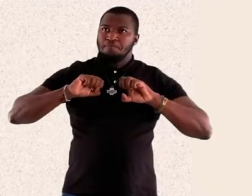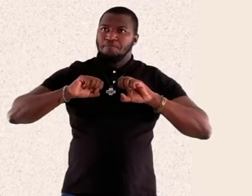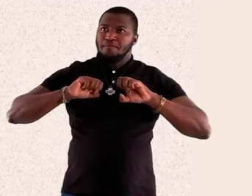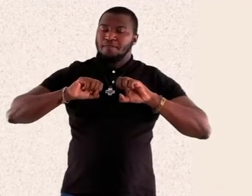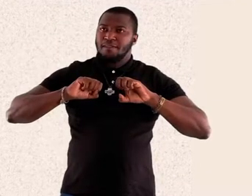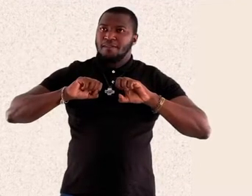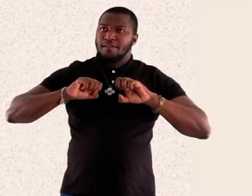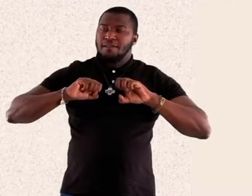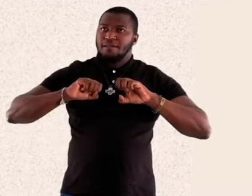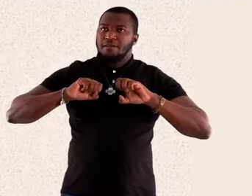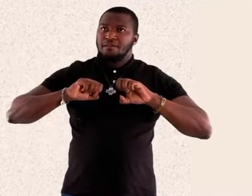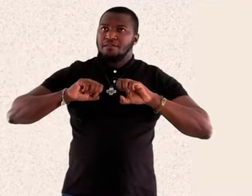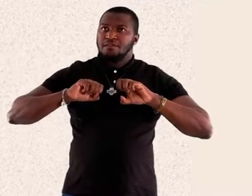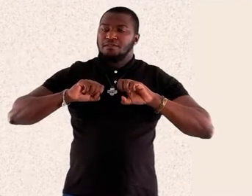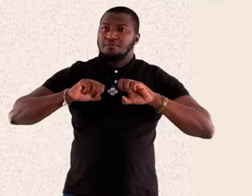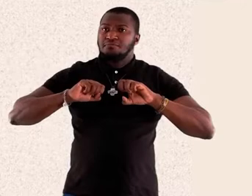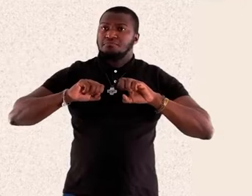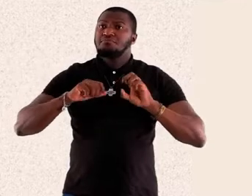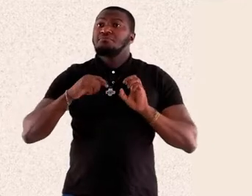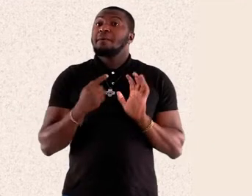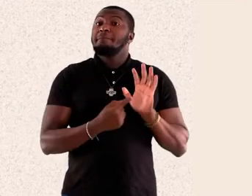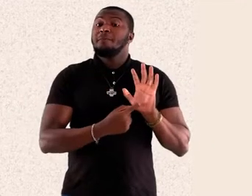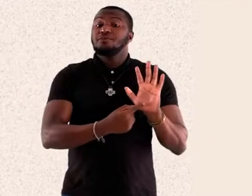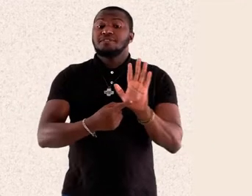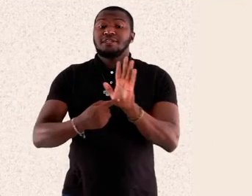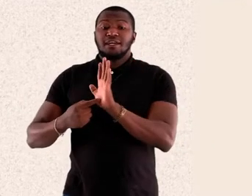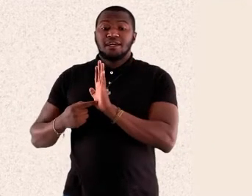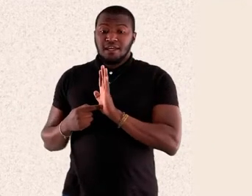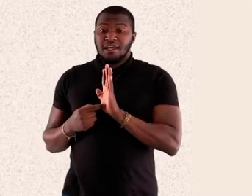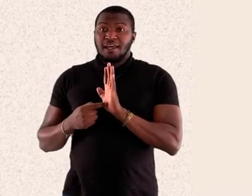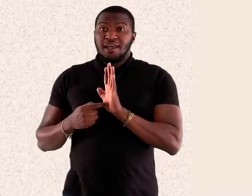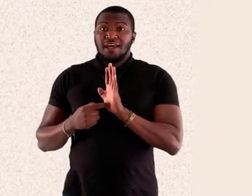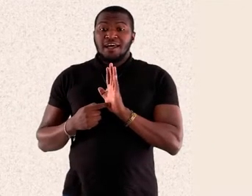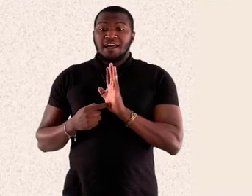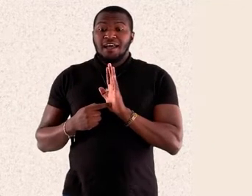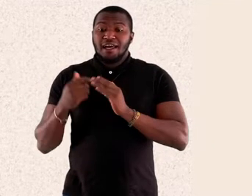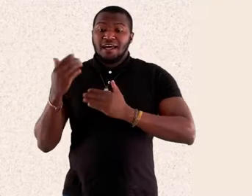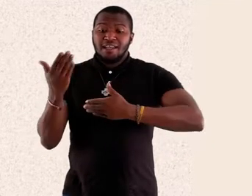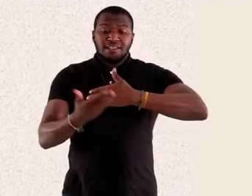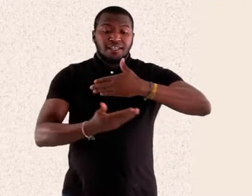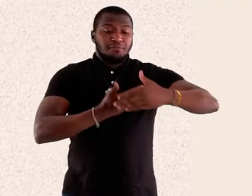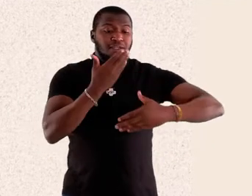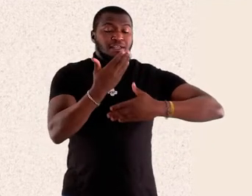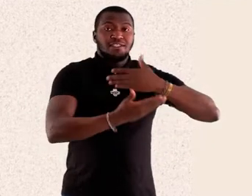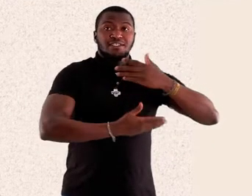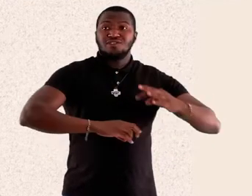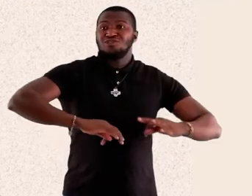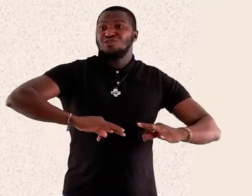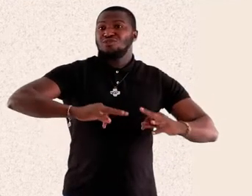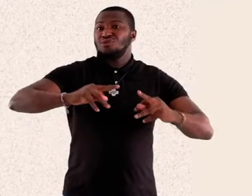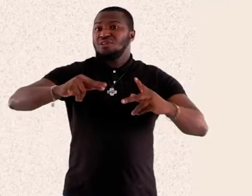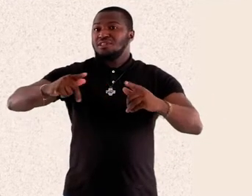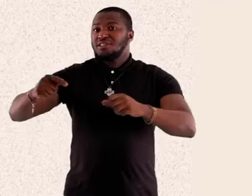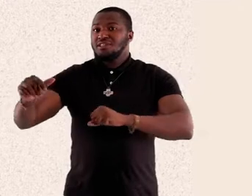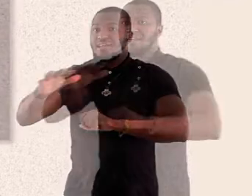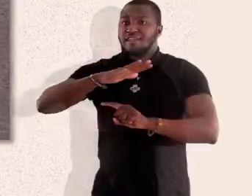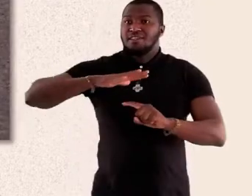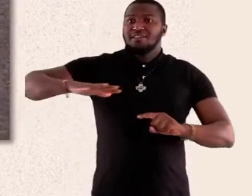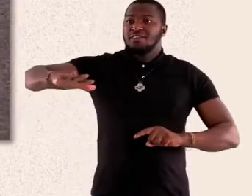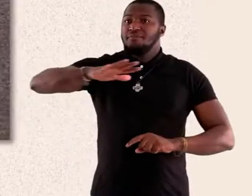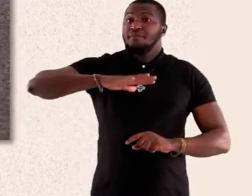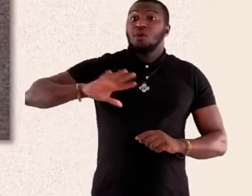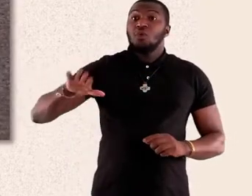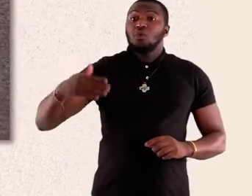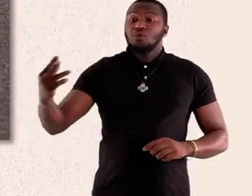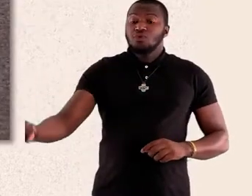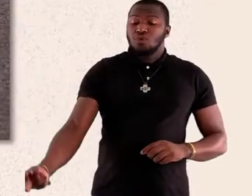para ilustrar essa interdependência então quando a gente leva isso para nós no